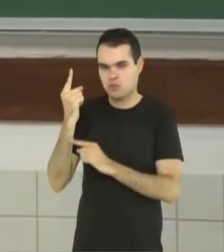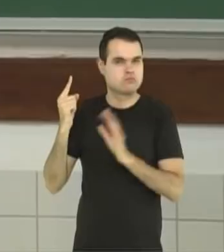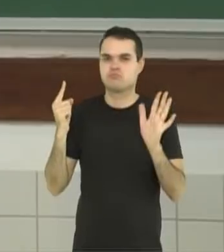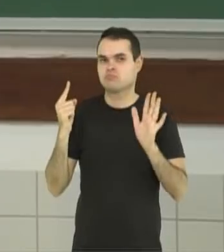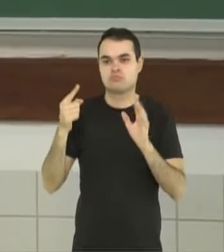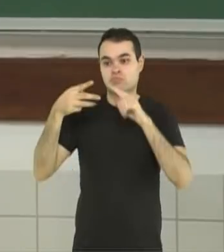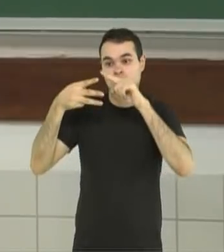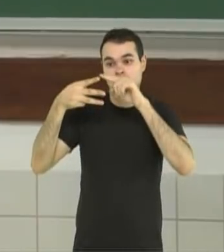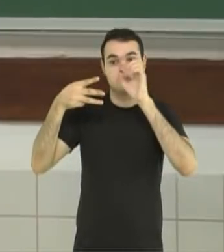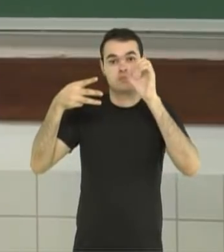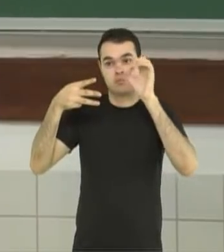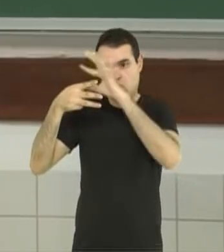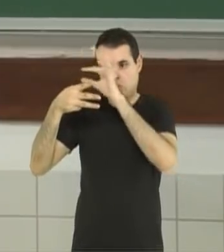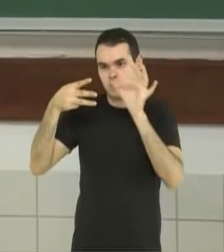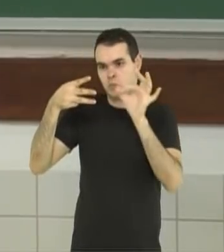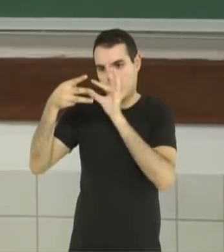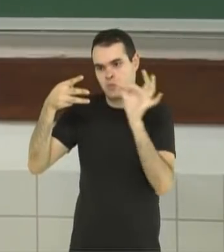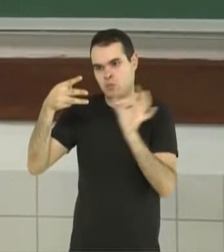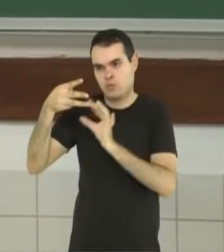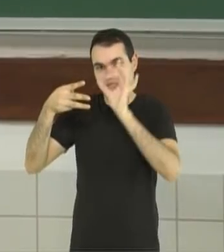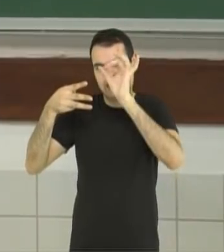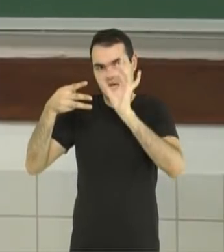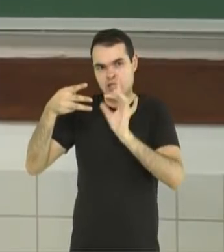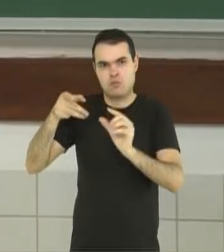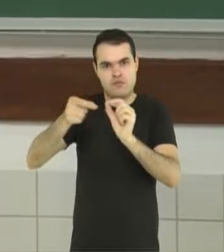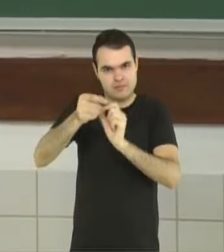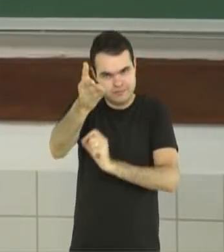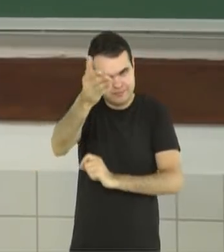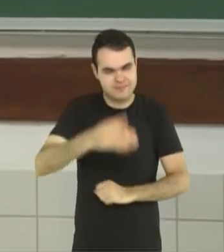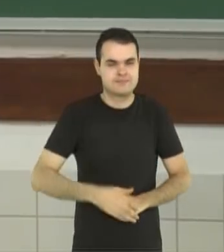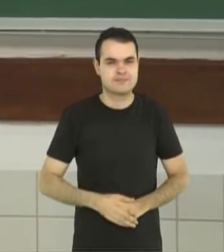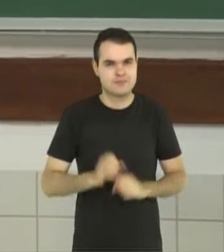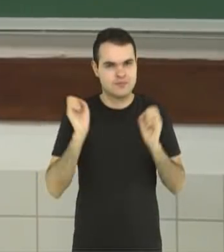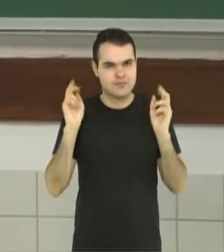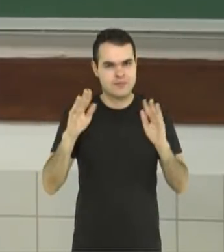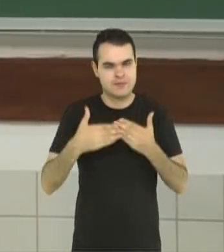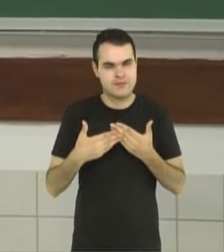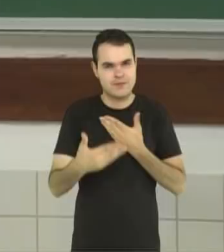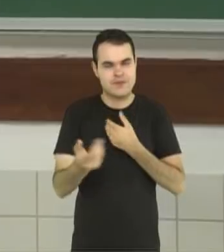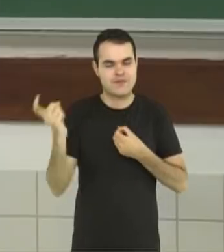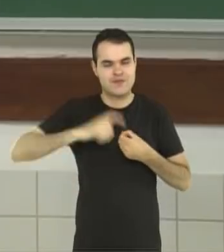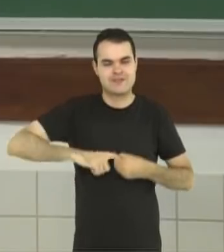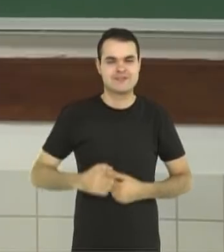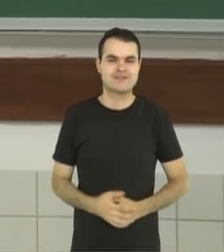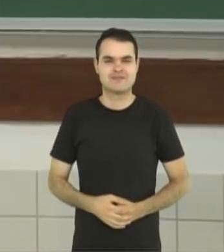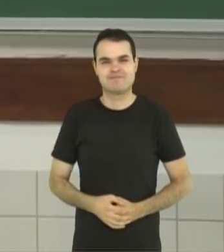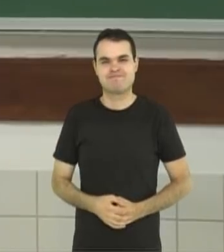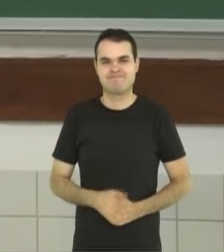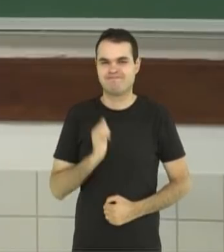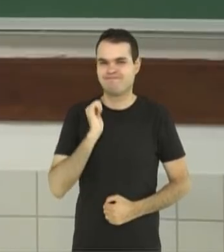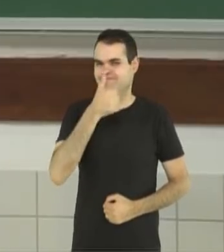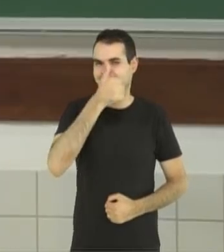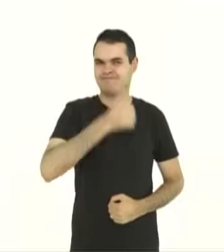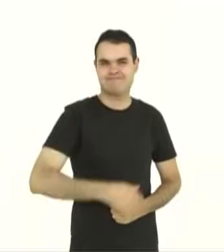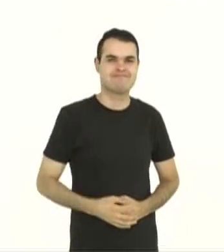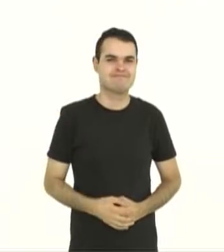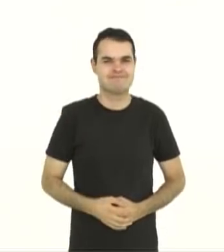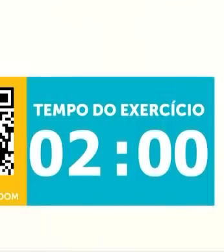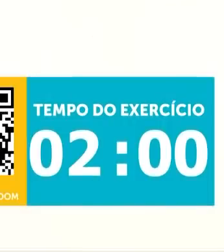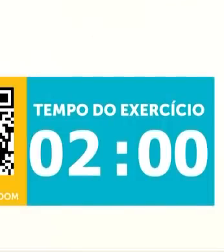Alternativa A, B, C e D. Cada uma é separada, então faça os cálculos aí no caderno, eu já retomo aqui para a gente corrigir, beleza?